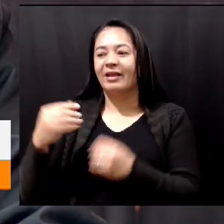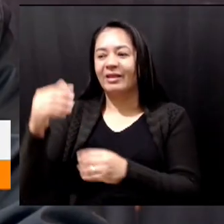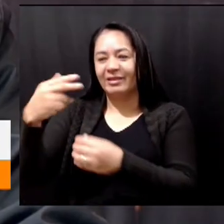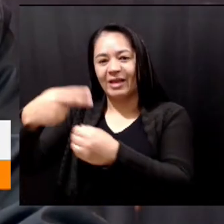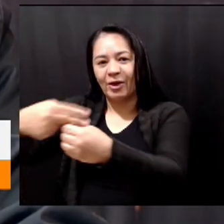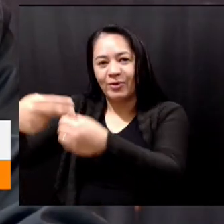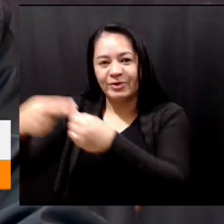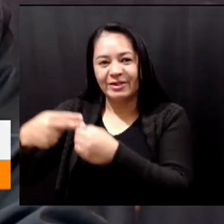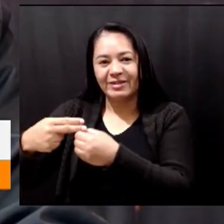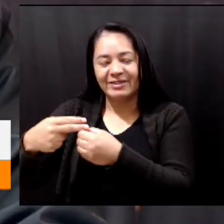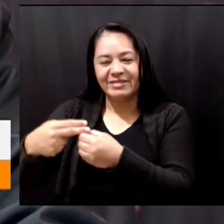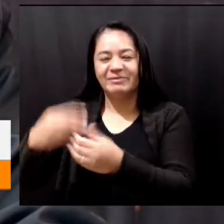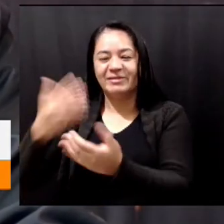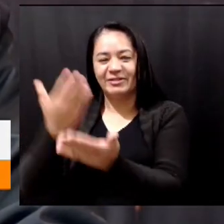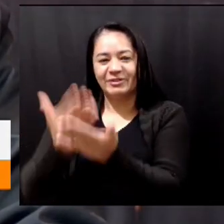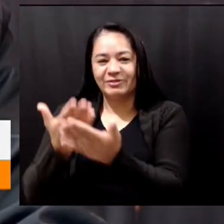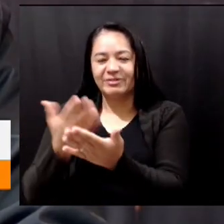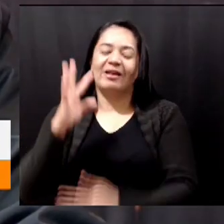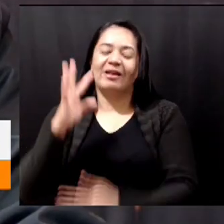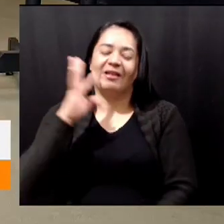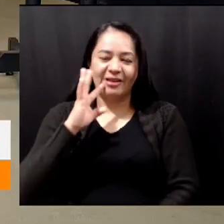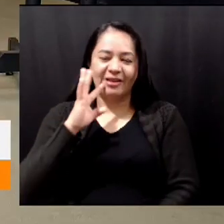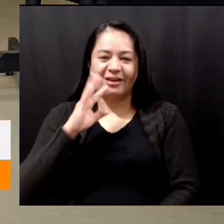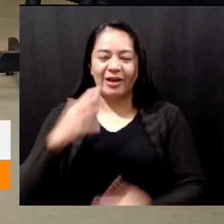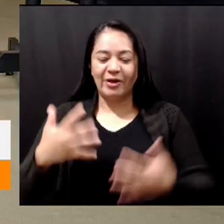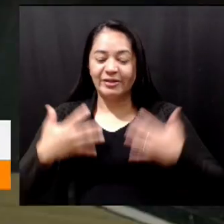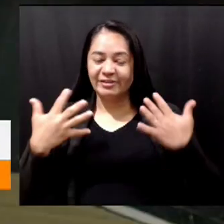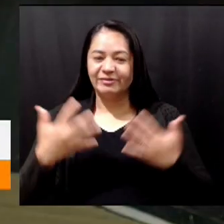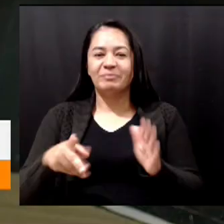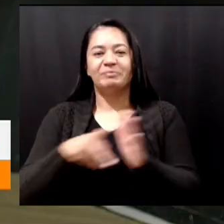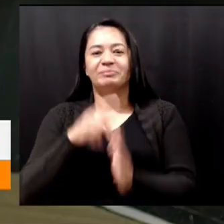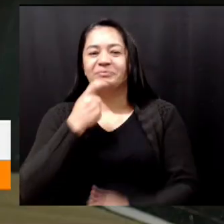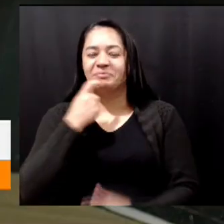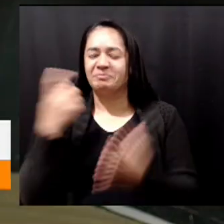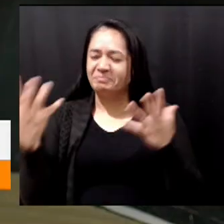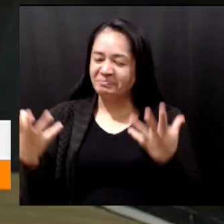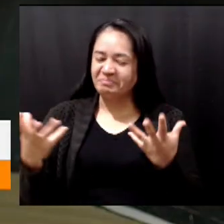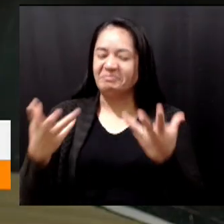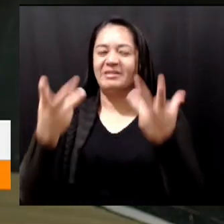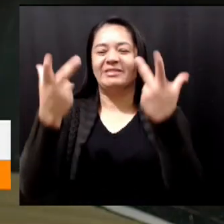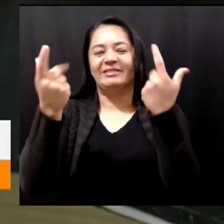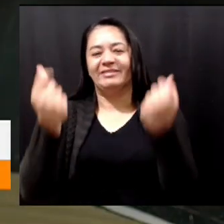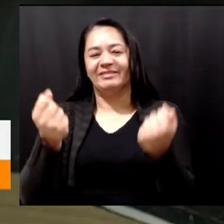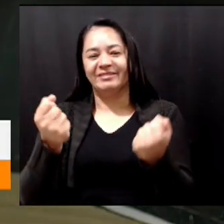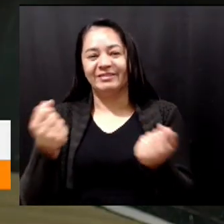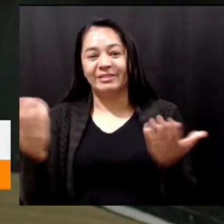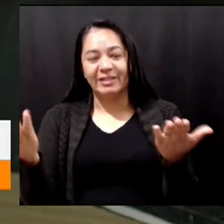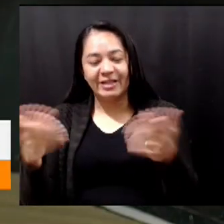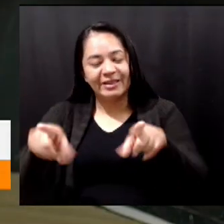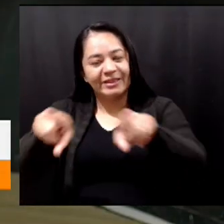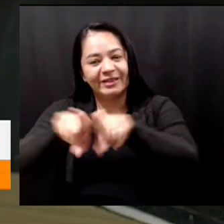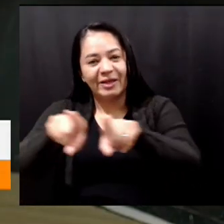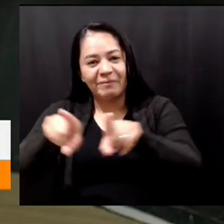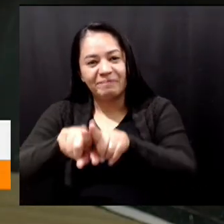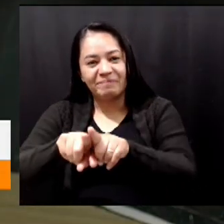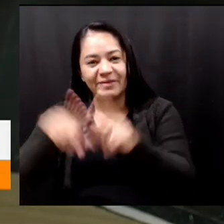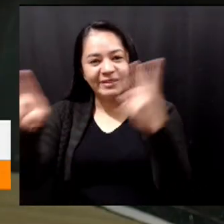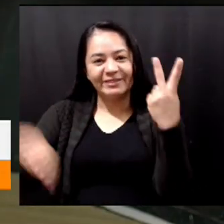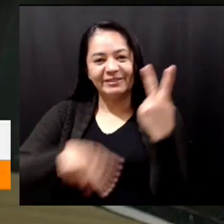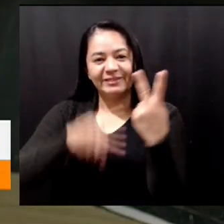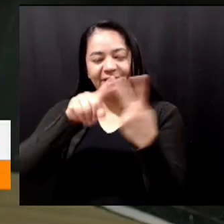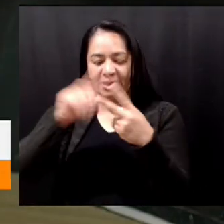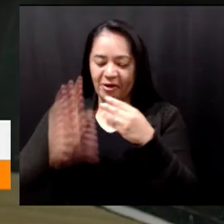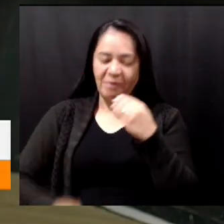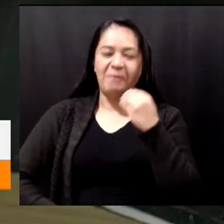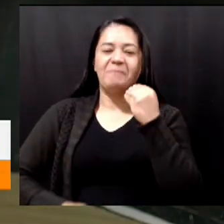pouquinho dessa aventura campineira. Maravilha! E com a gente também, para completar o time tecnológico de